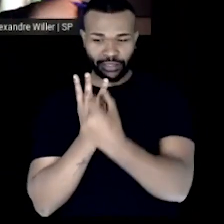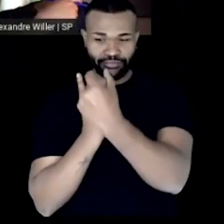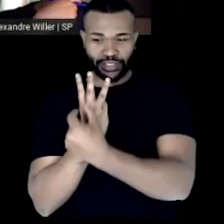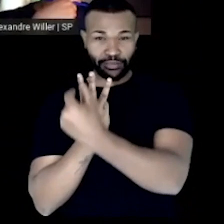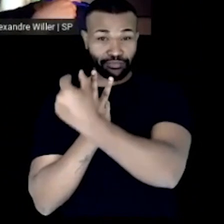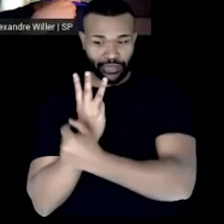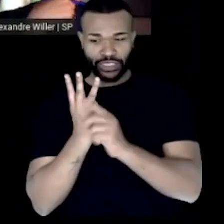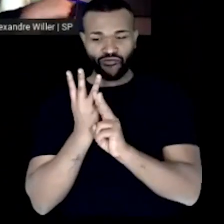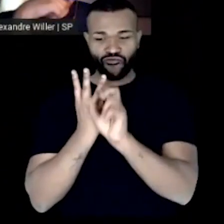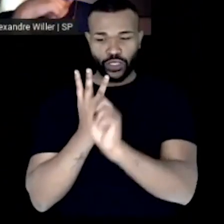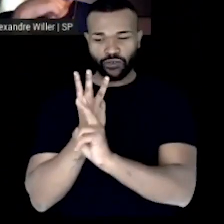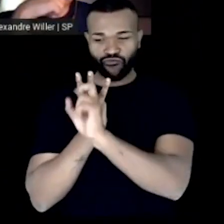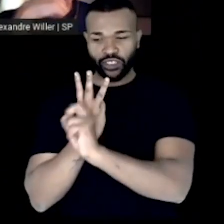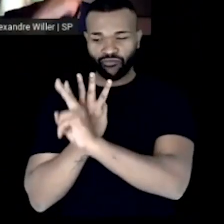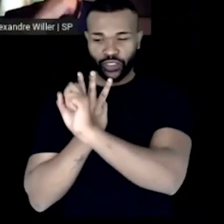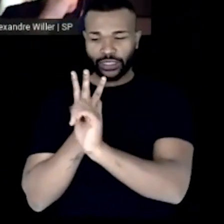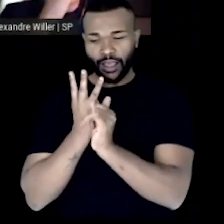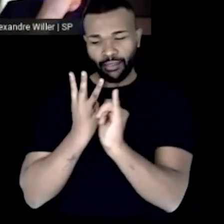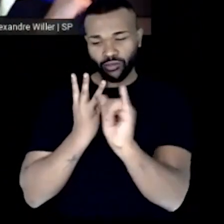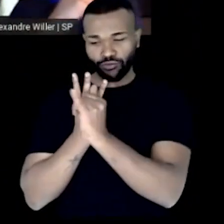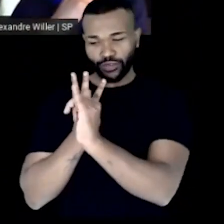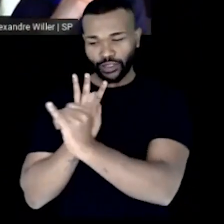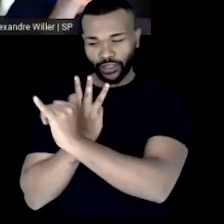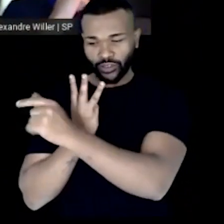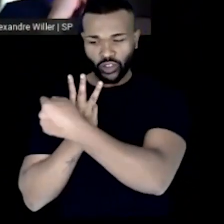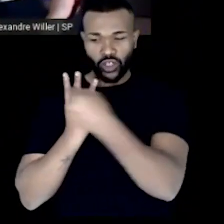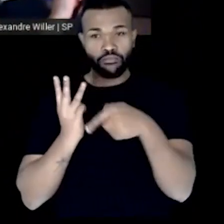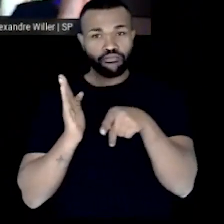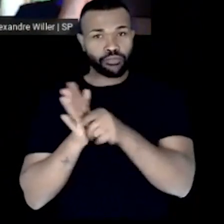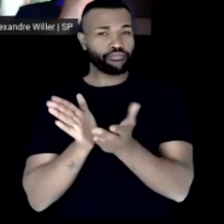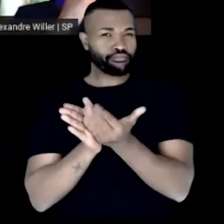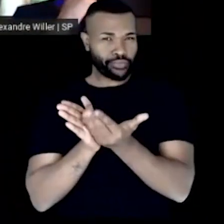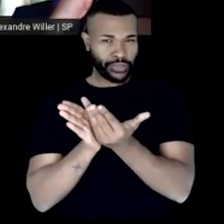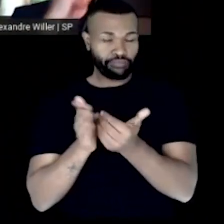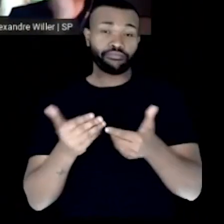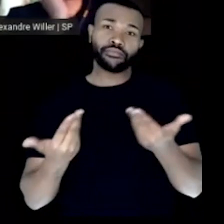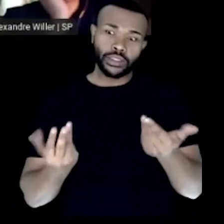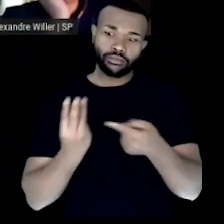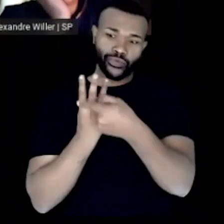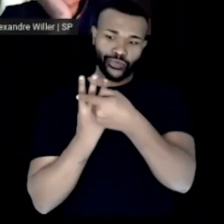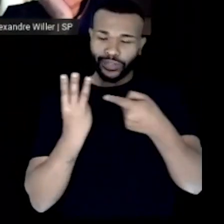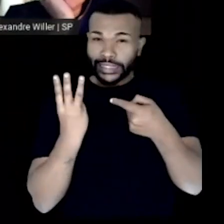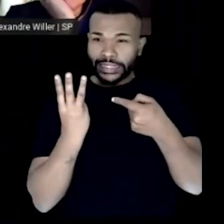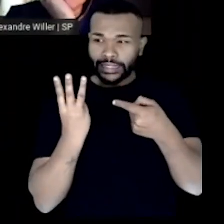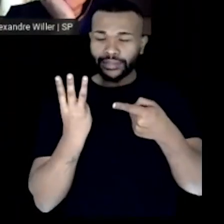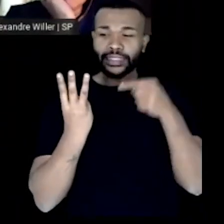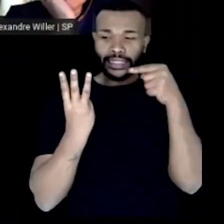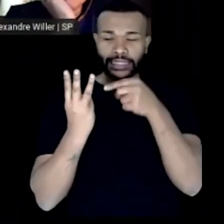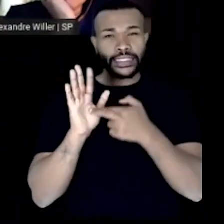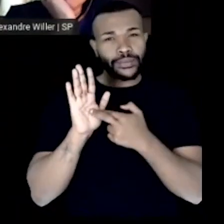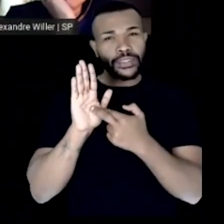essas três entidades, essas três forças energéticas, né, que conduzem a narrativa do livro, mas que, de